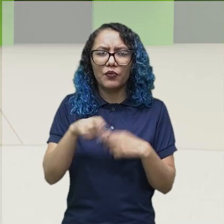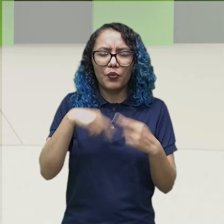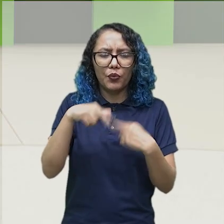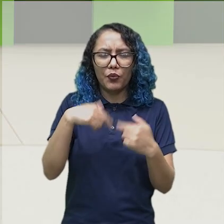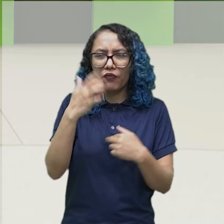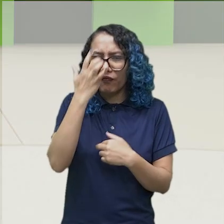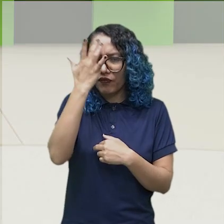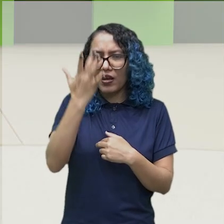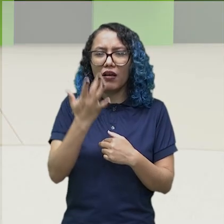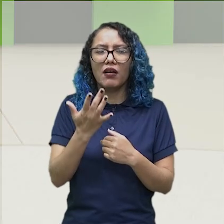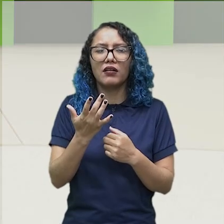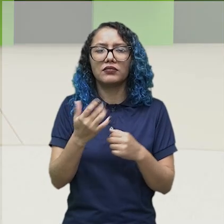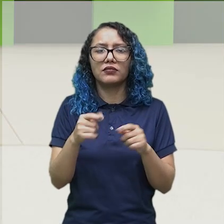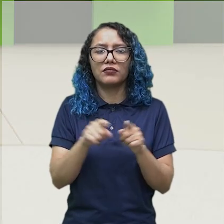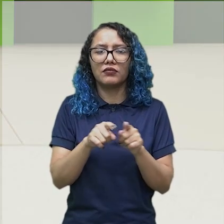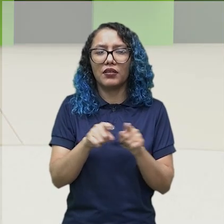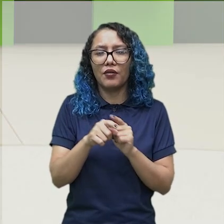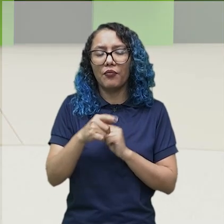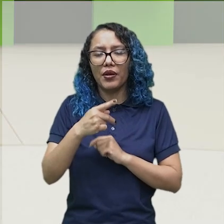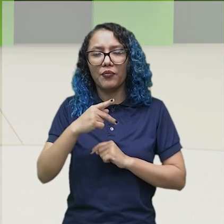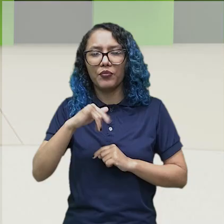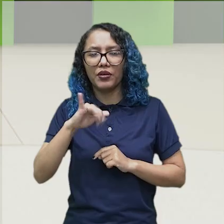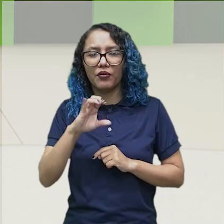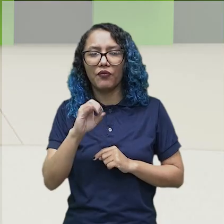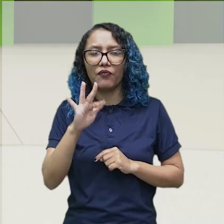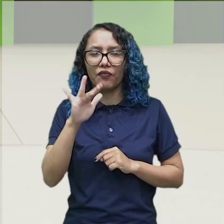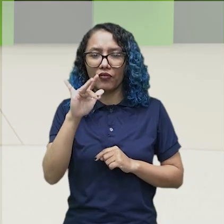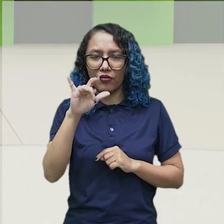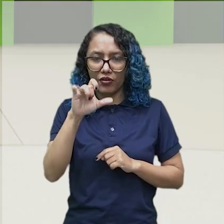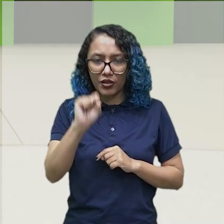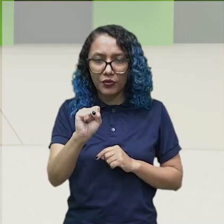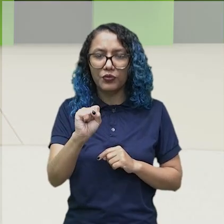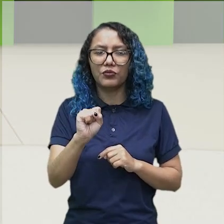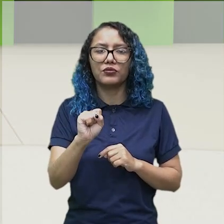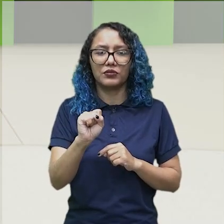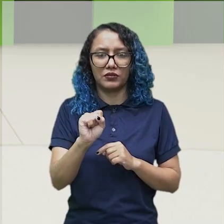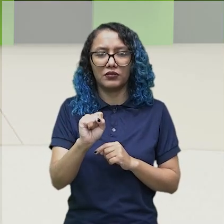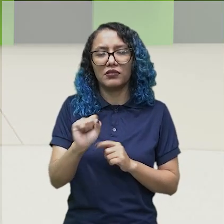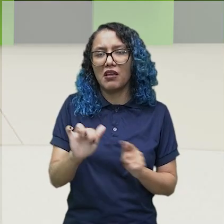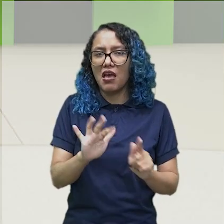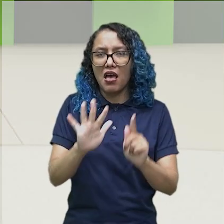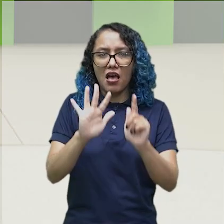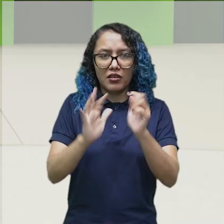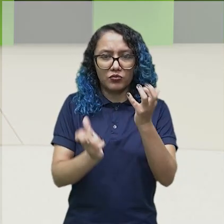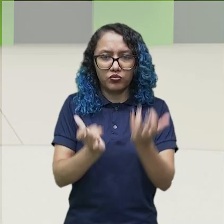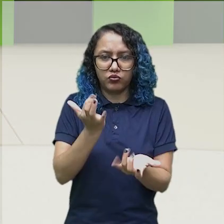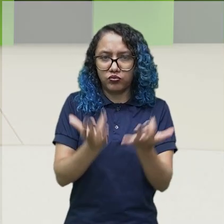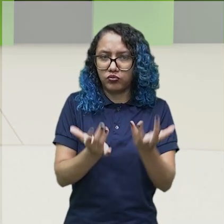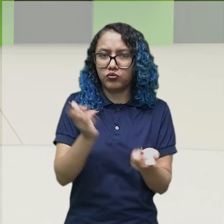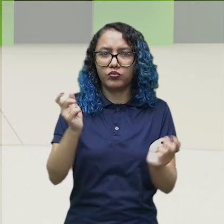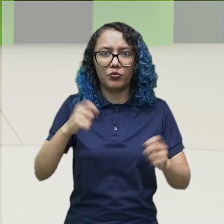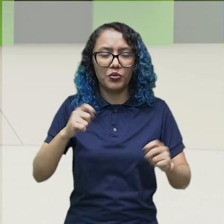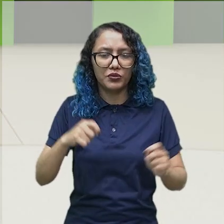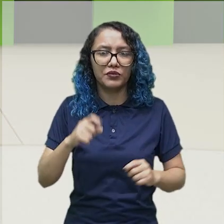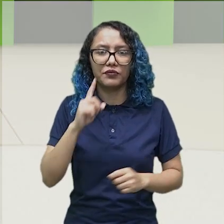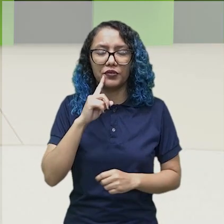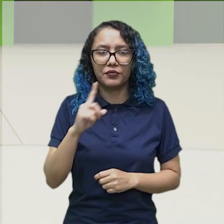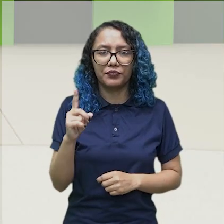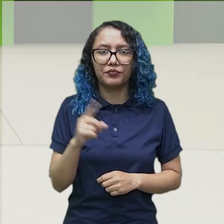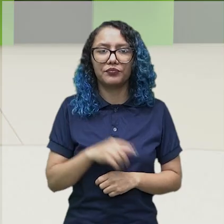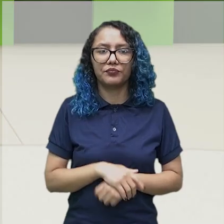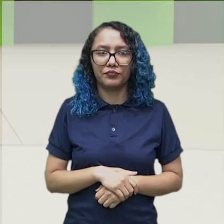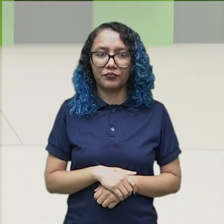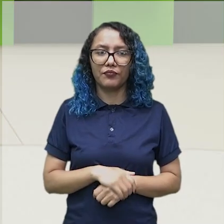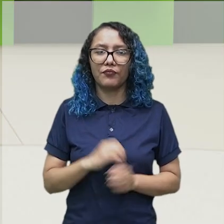autorreativos, pirofóricos, né? Autoaquecíveis, emite gás inflamável, tá? Então, aquele